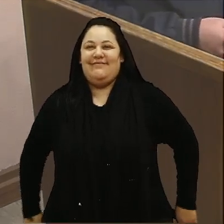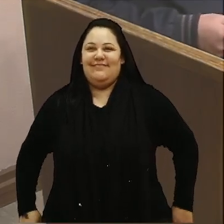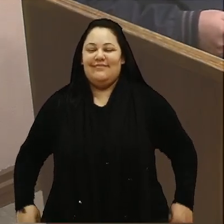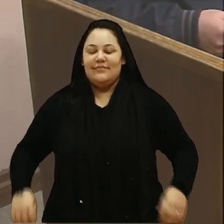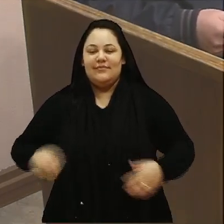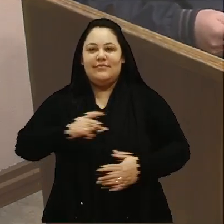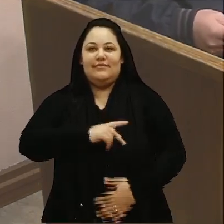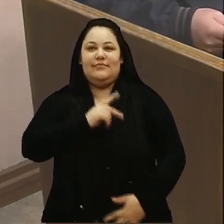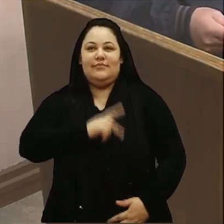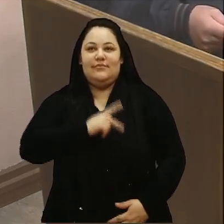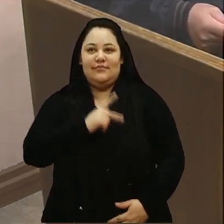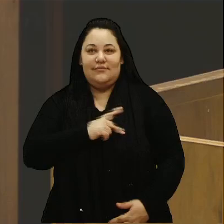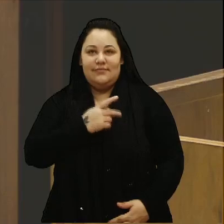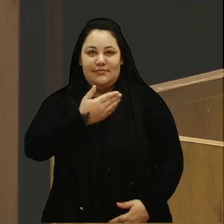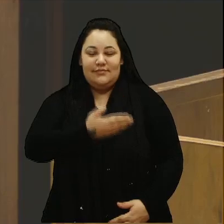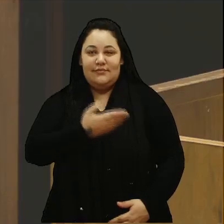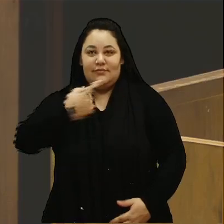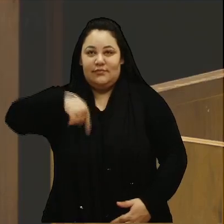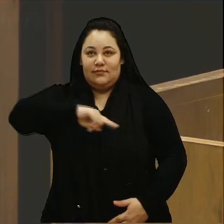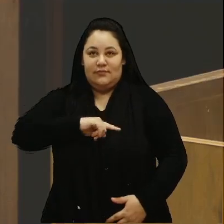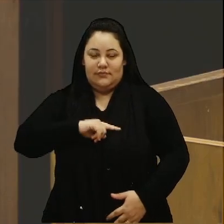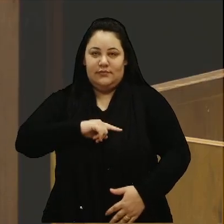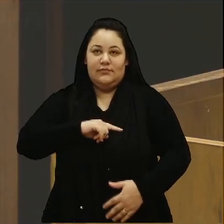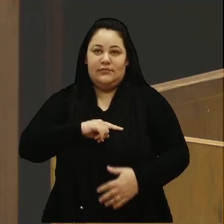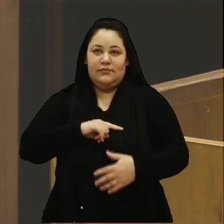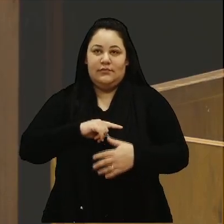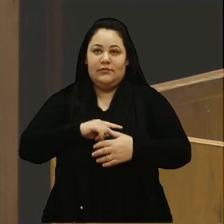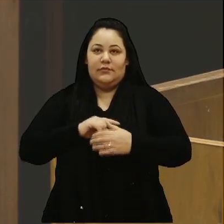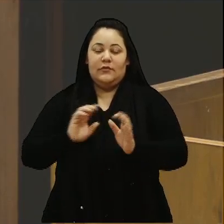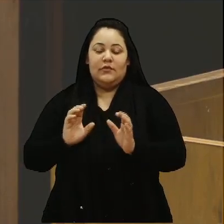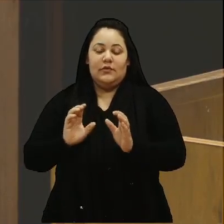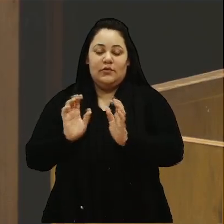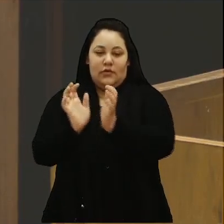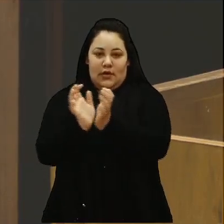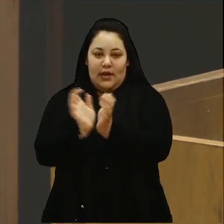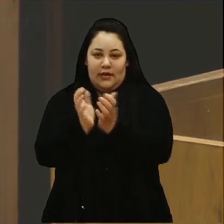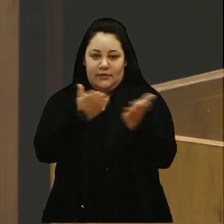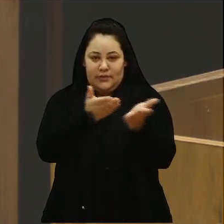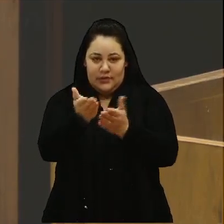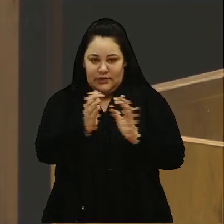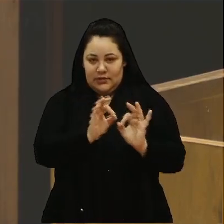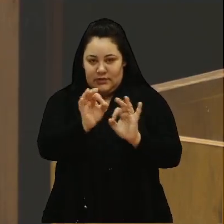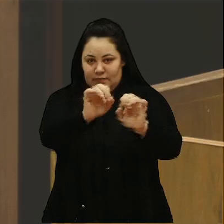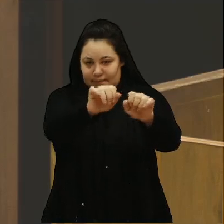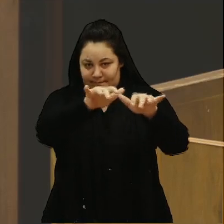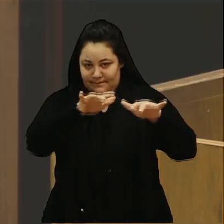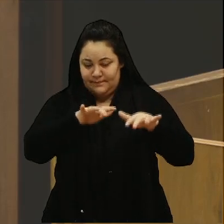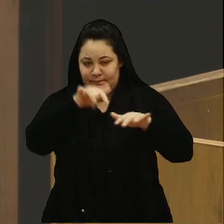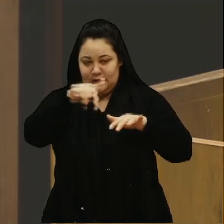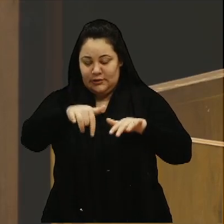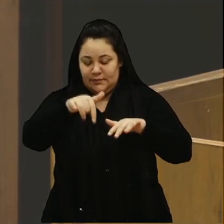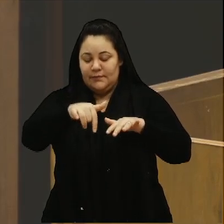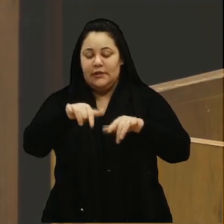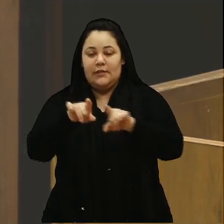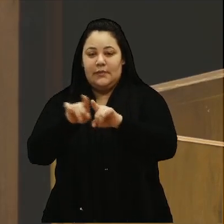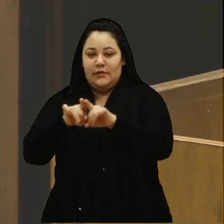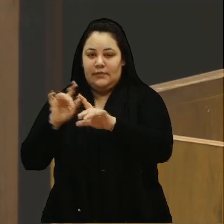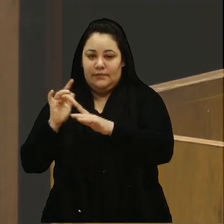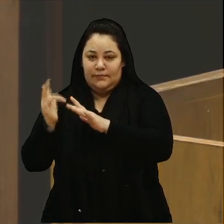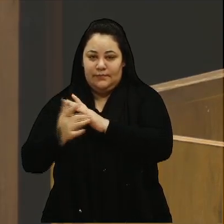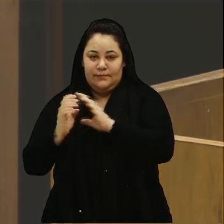Senhor presidente, nobres pares, todos que nos assistem aqui nesse plenário e também através dos